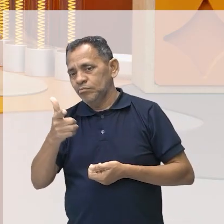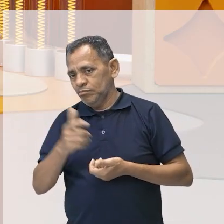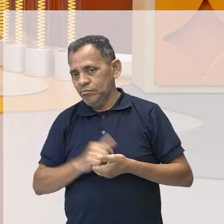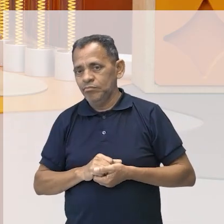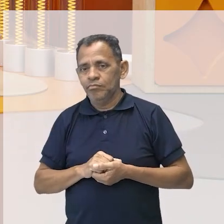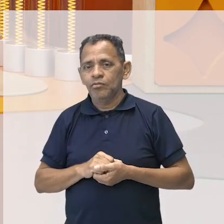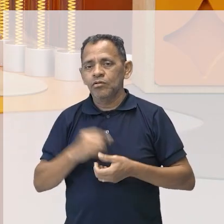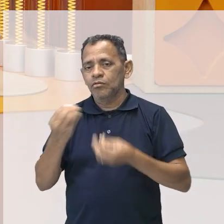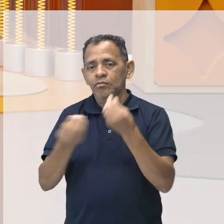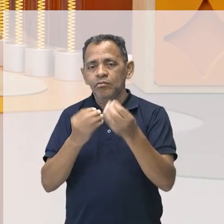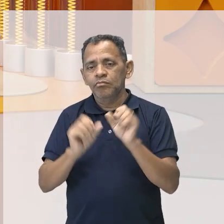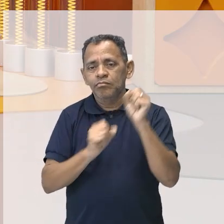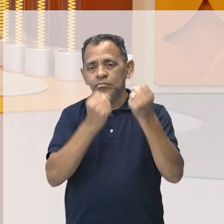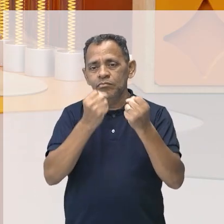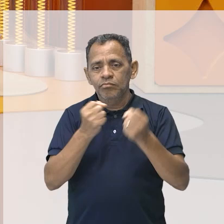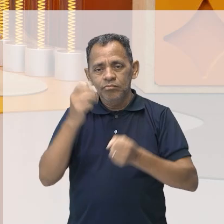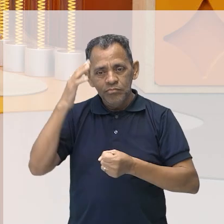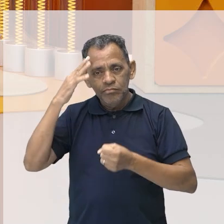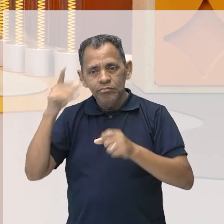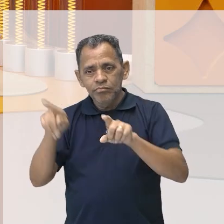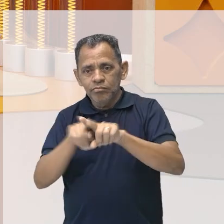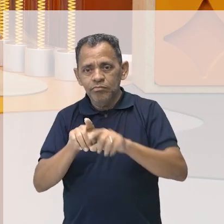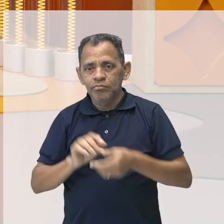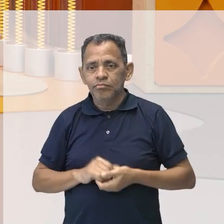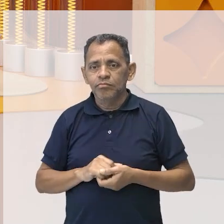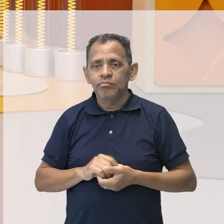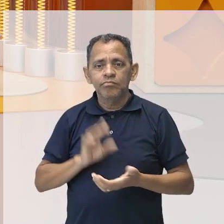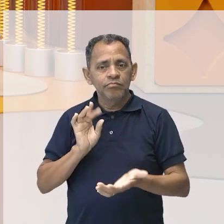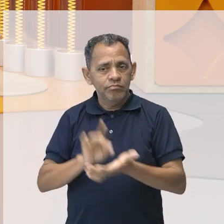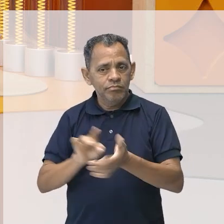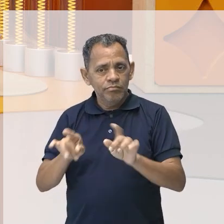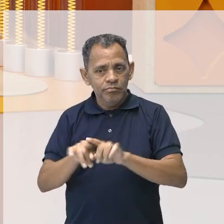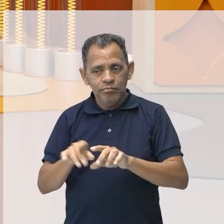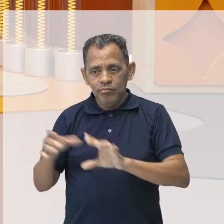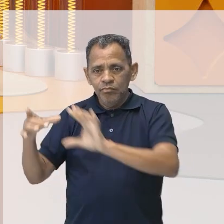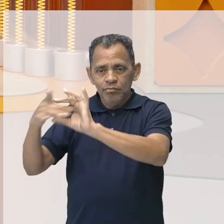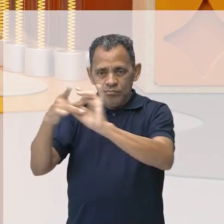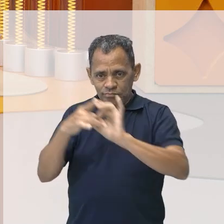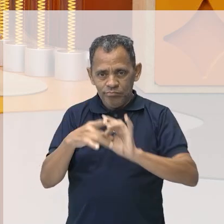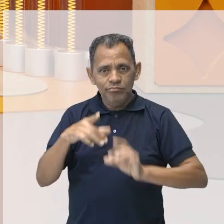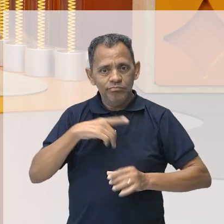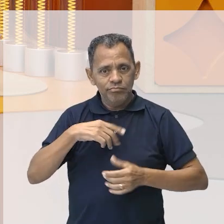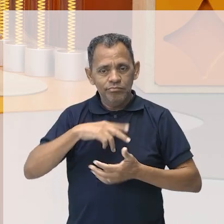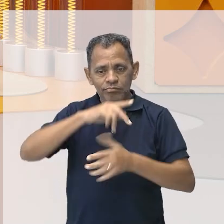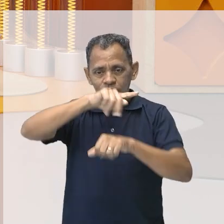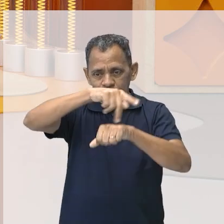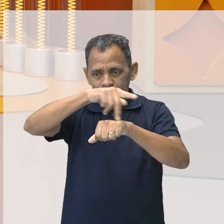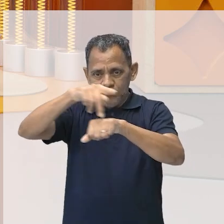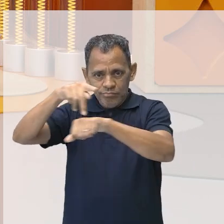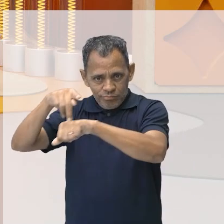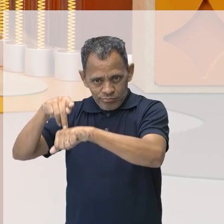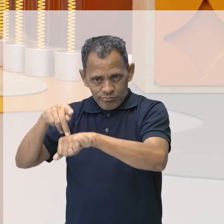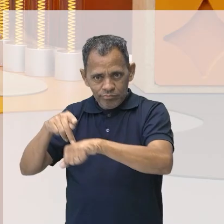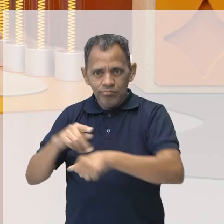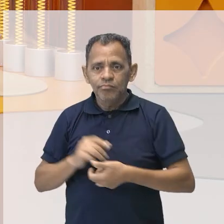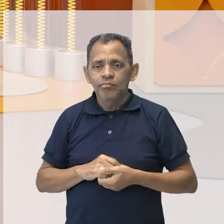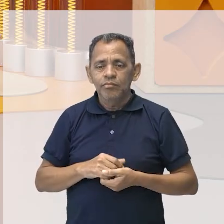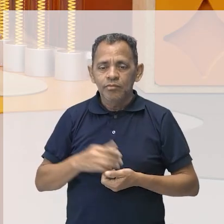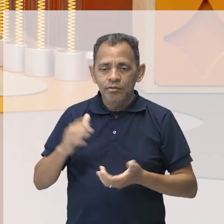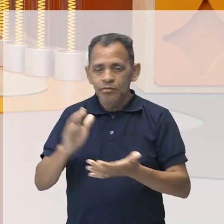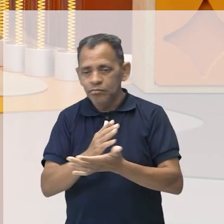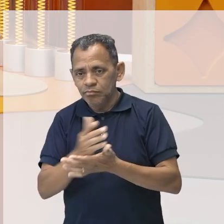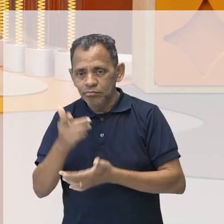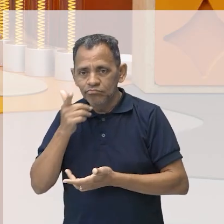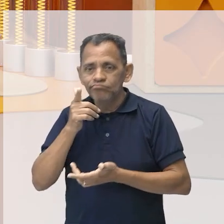funcionar? Então, de um certo modo, um acaba se conectando ao outro, porém, uns ganhando mais e outros ganhando menos.